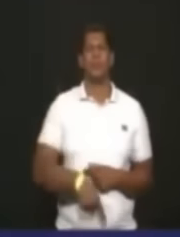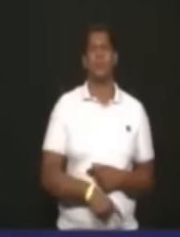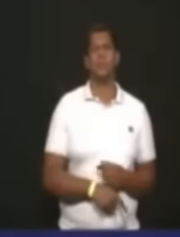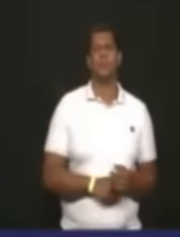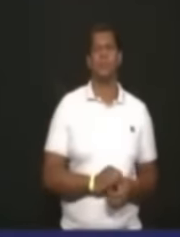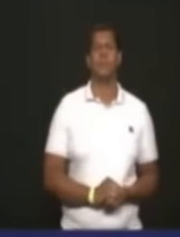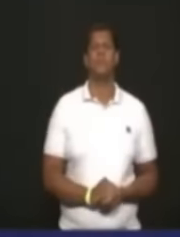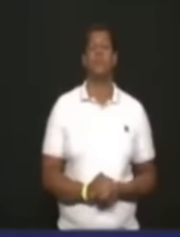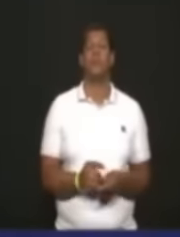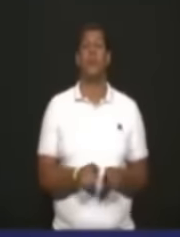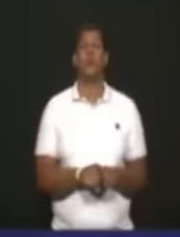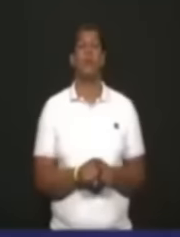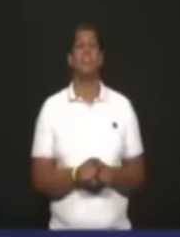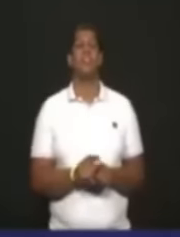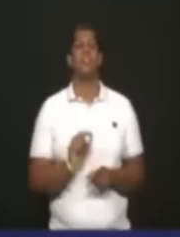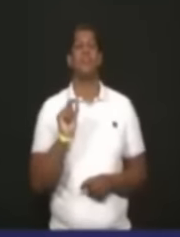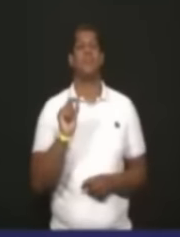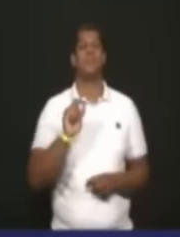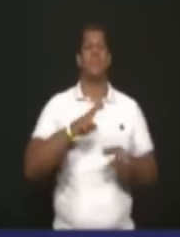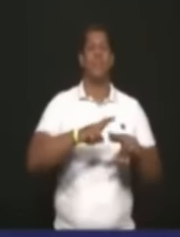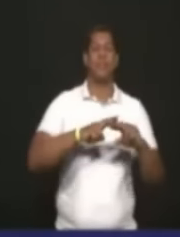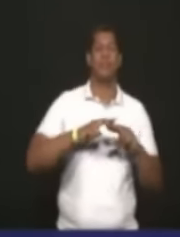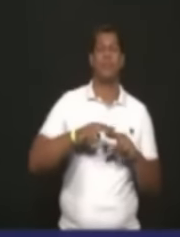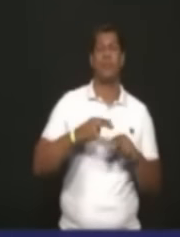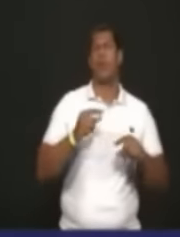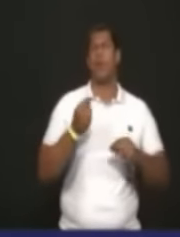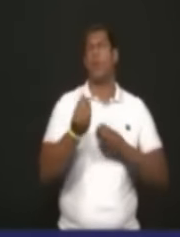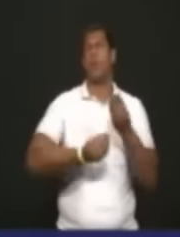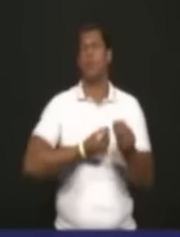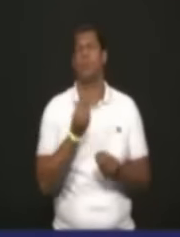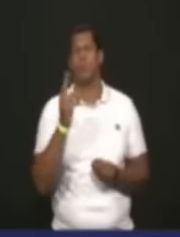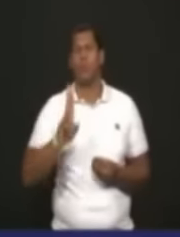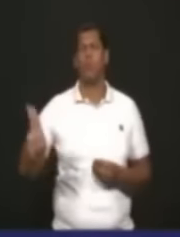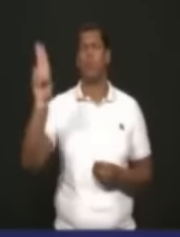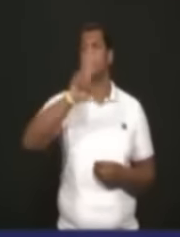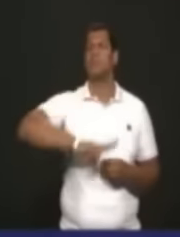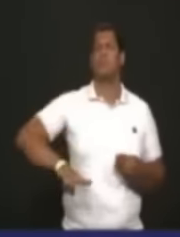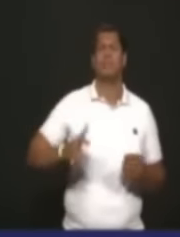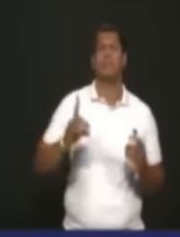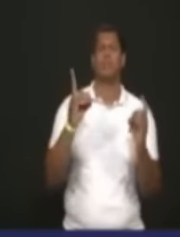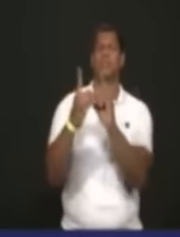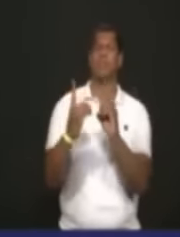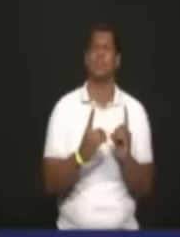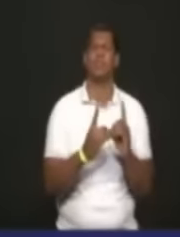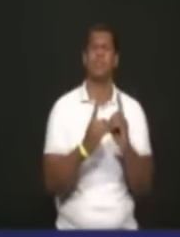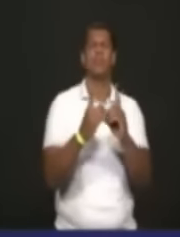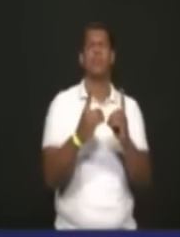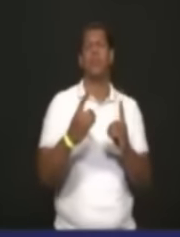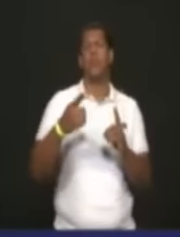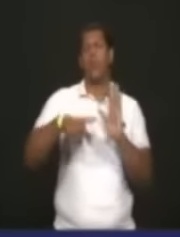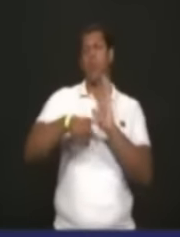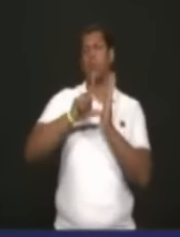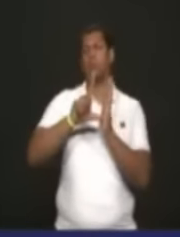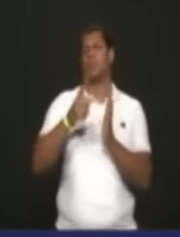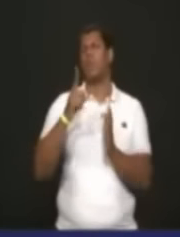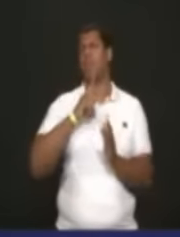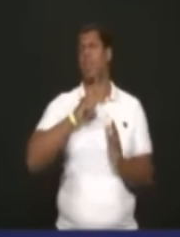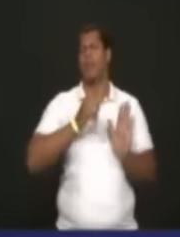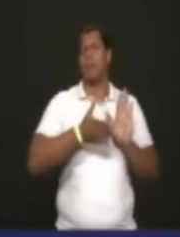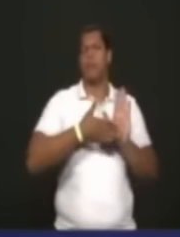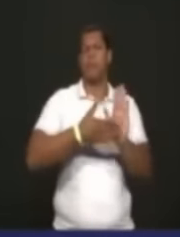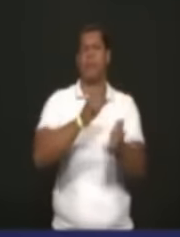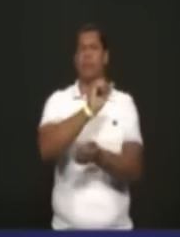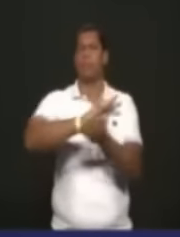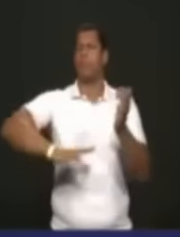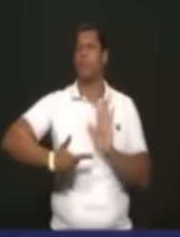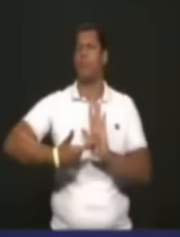são da rede conveniada, que possibilitou a universalização do atendimento. Ontem, inclusive, a imprensa traz uma matéria super importante sobre